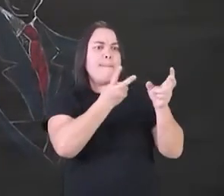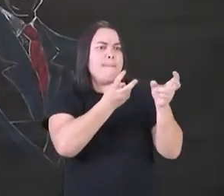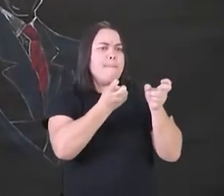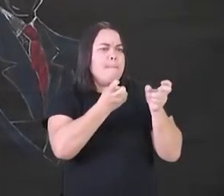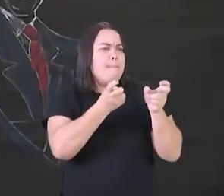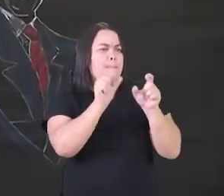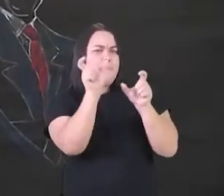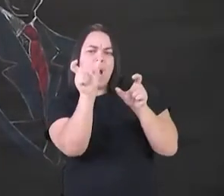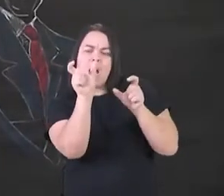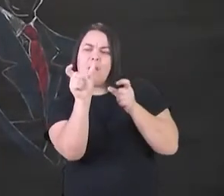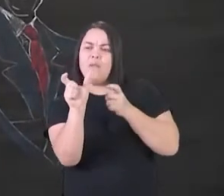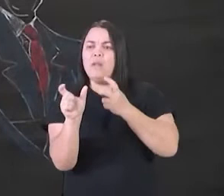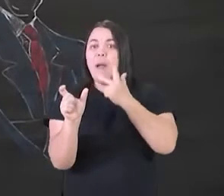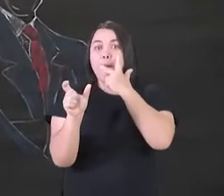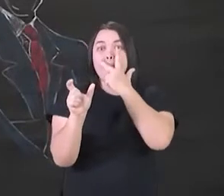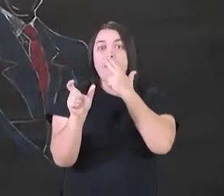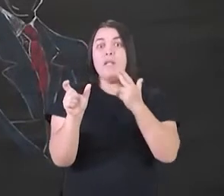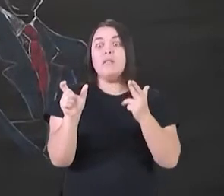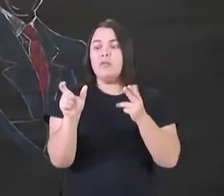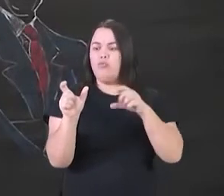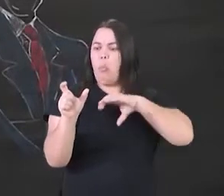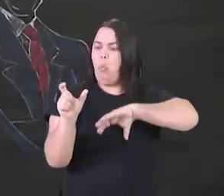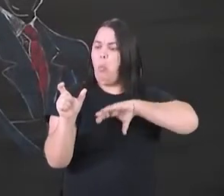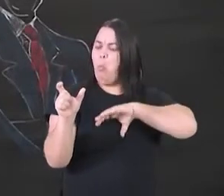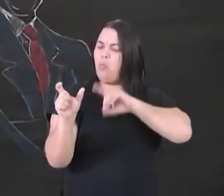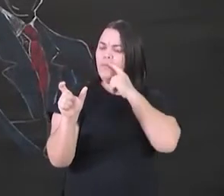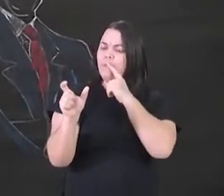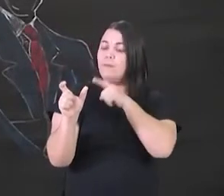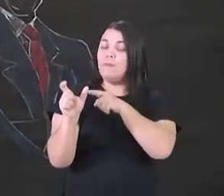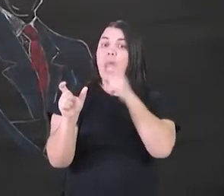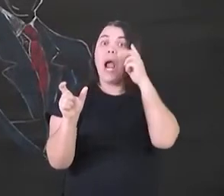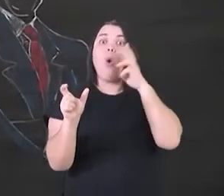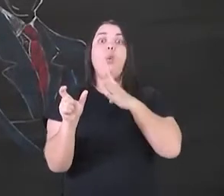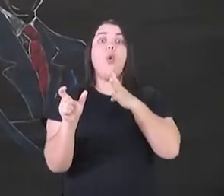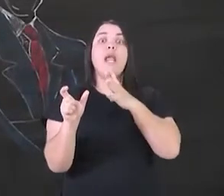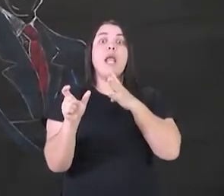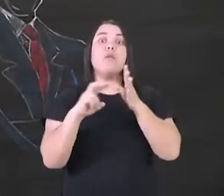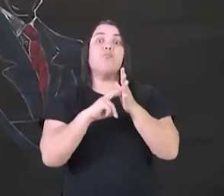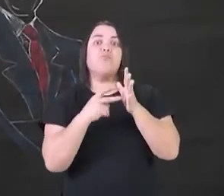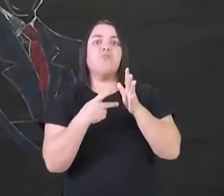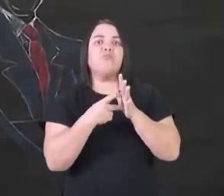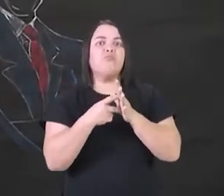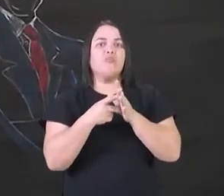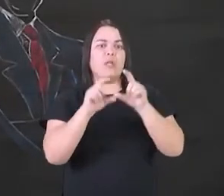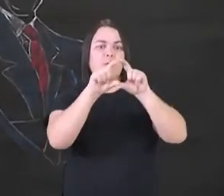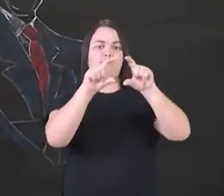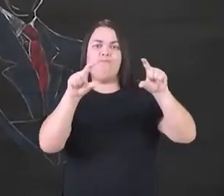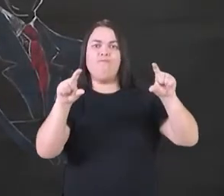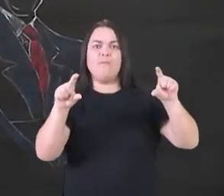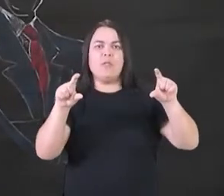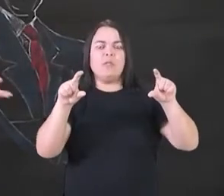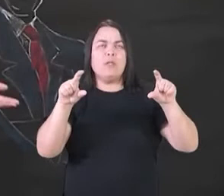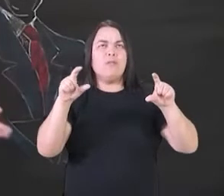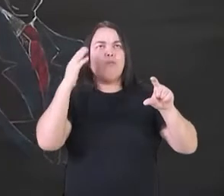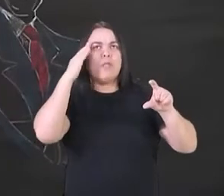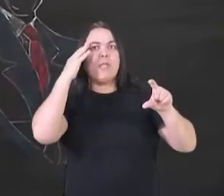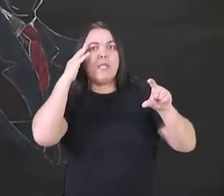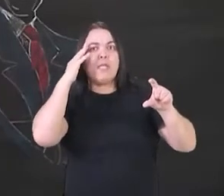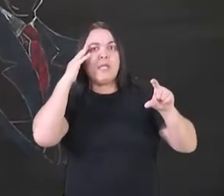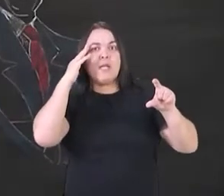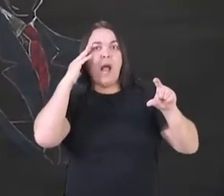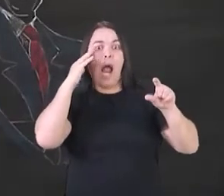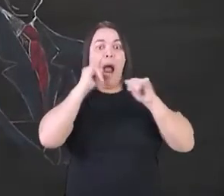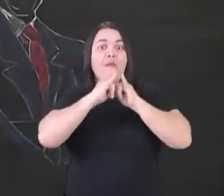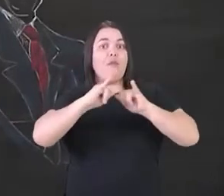ou aquela palavra que você já internalizou e você já conhece o significado, e a partir daí entender a ideia e poder usar o seu